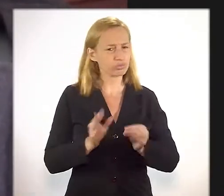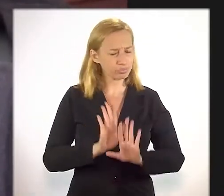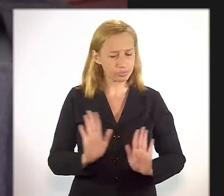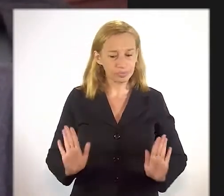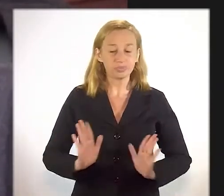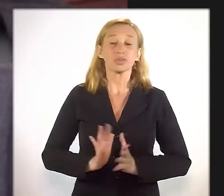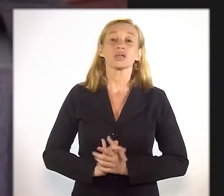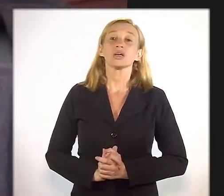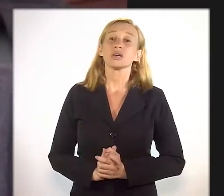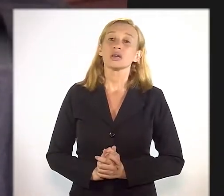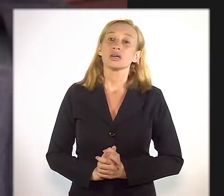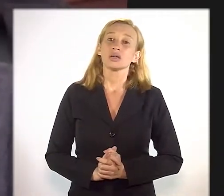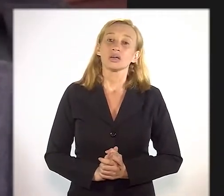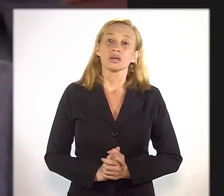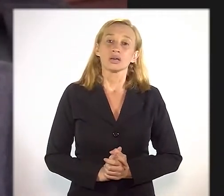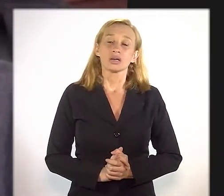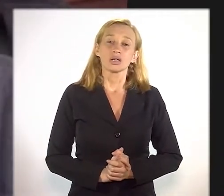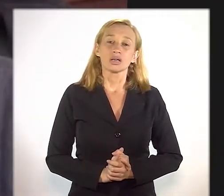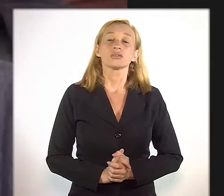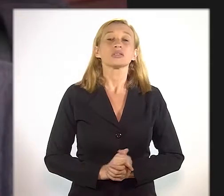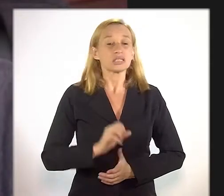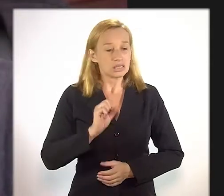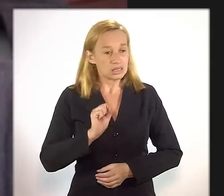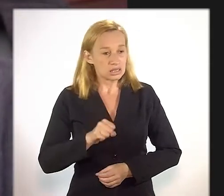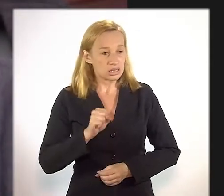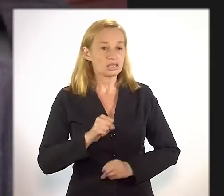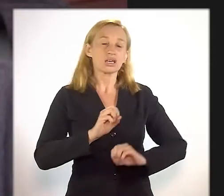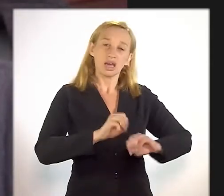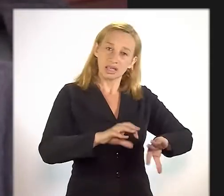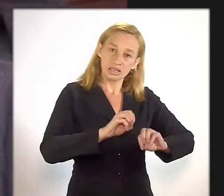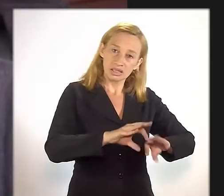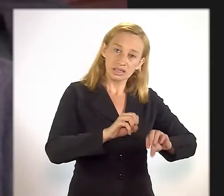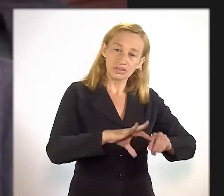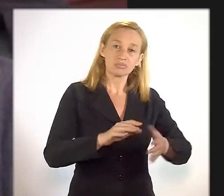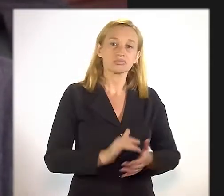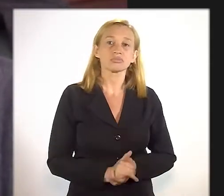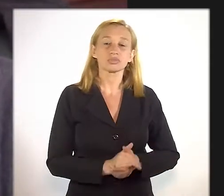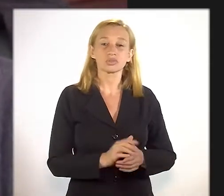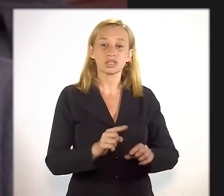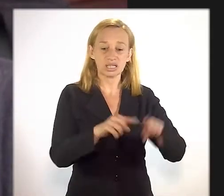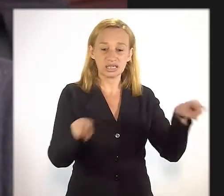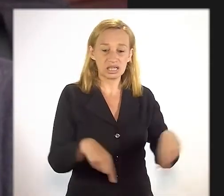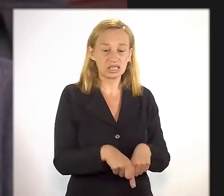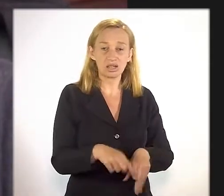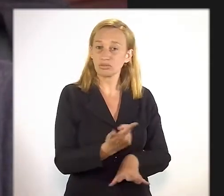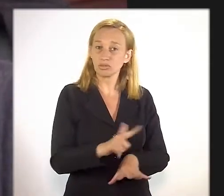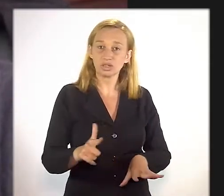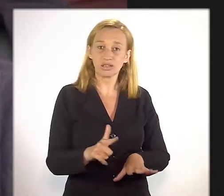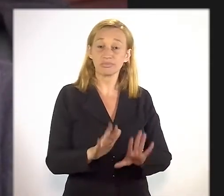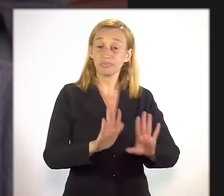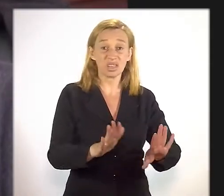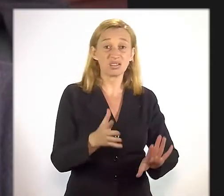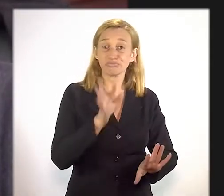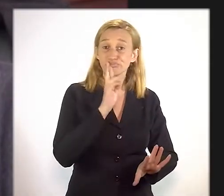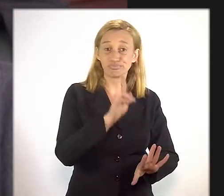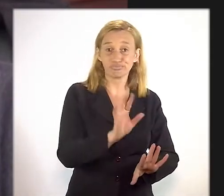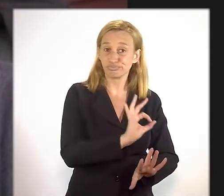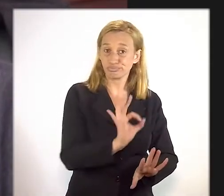o comentário: o senhor dá aula? Ou a senhora? Sim, dou. A pergunta seguinte é: porquê? E ela não sabe